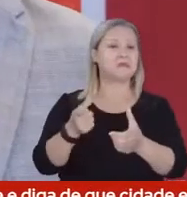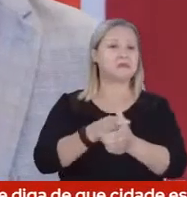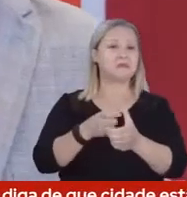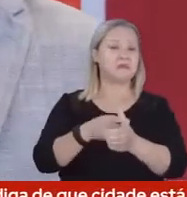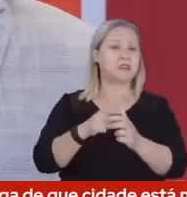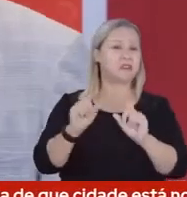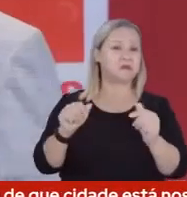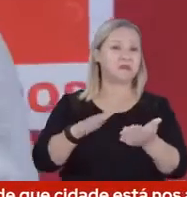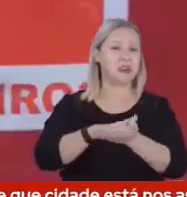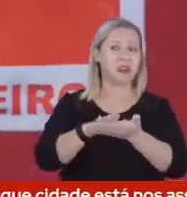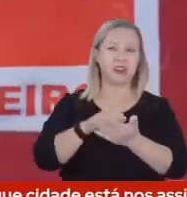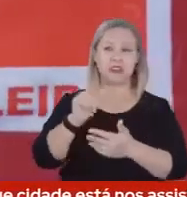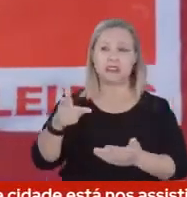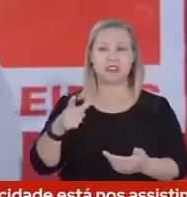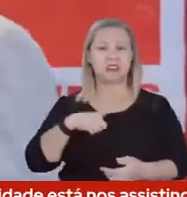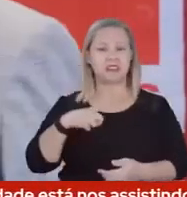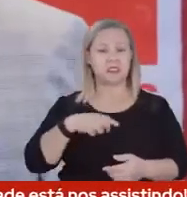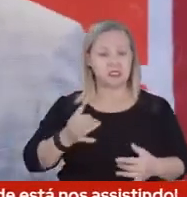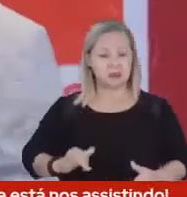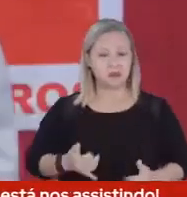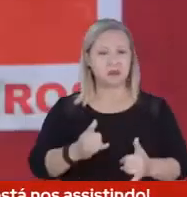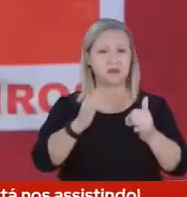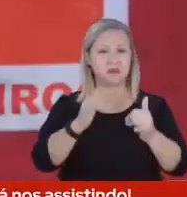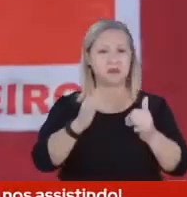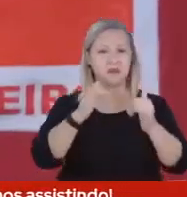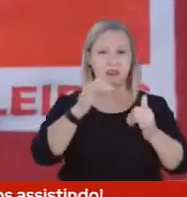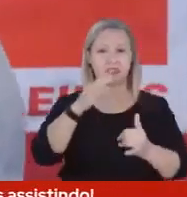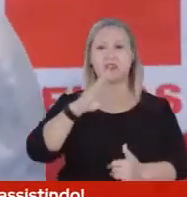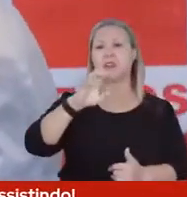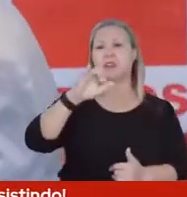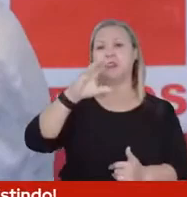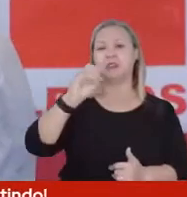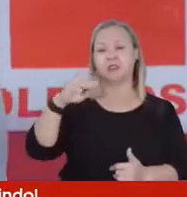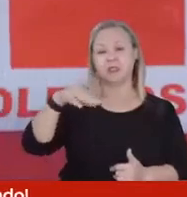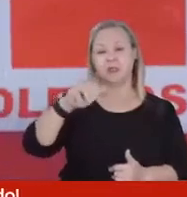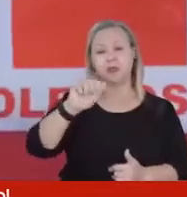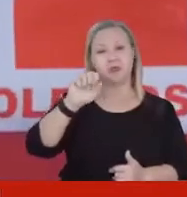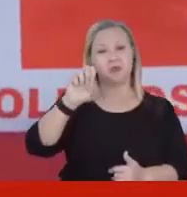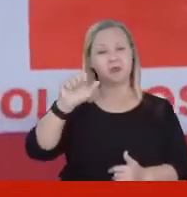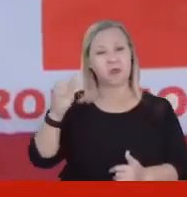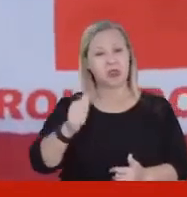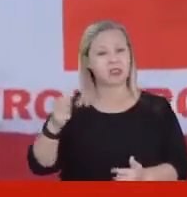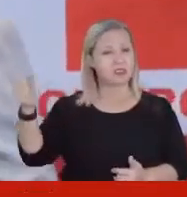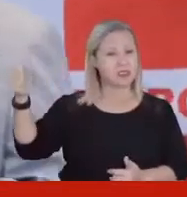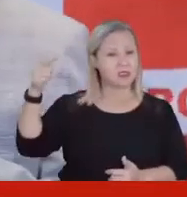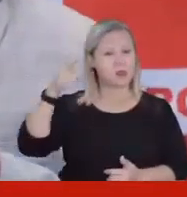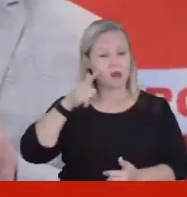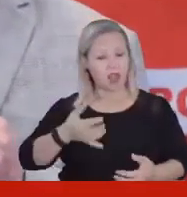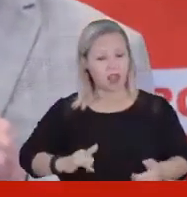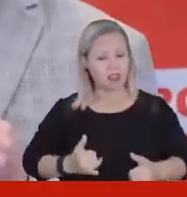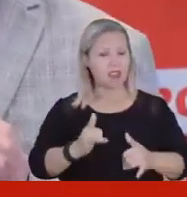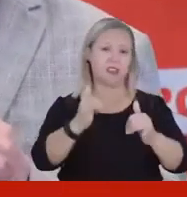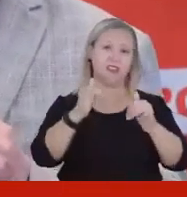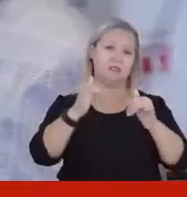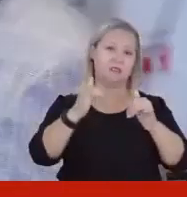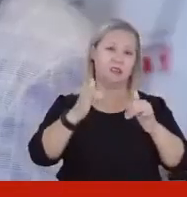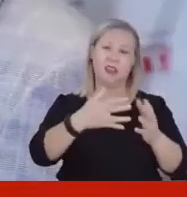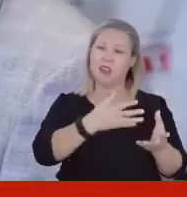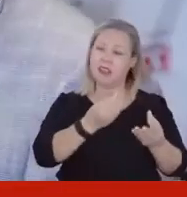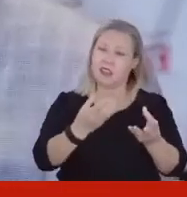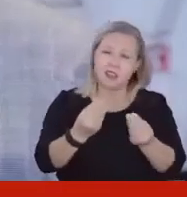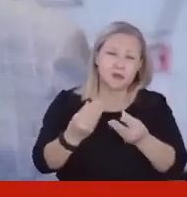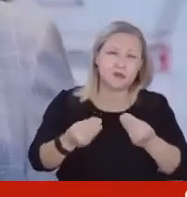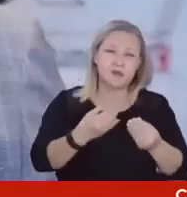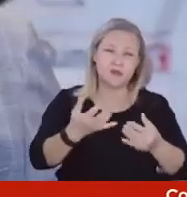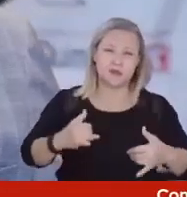biomassa, você tem energia solar e você tem energia hídrica, que é uma puta de uma energia limpa.